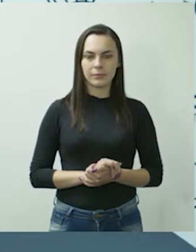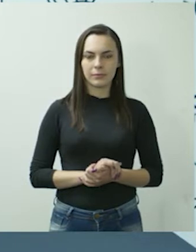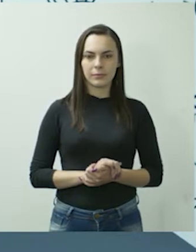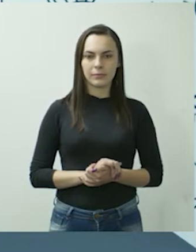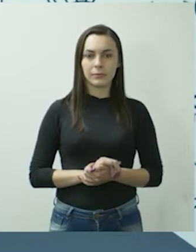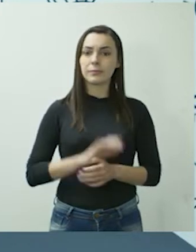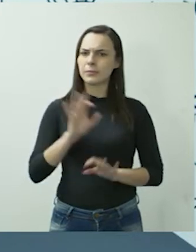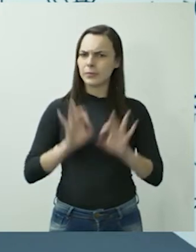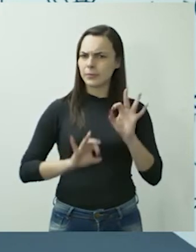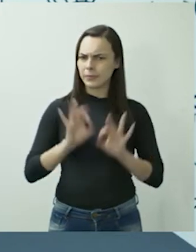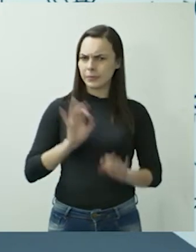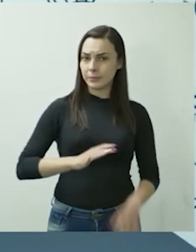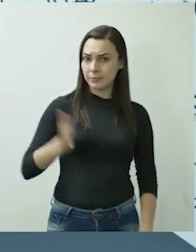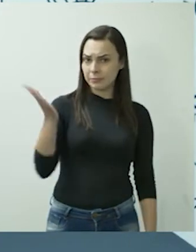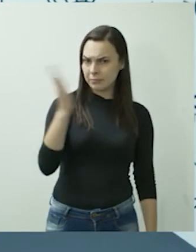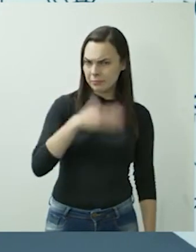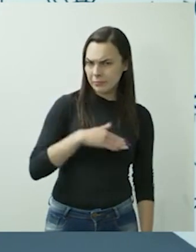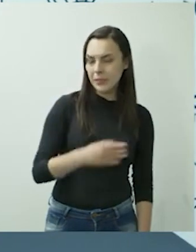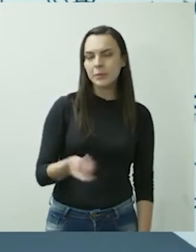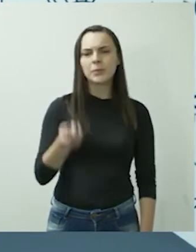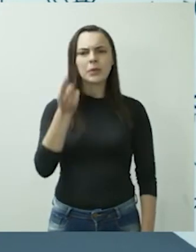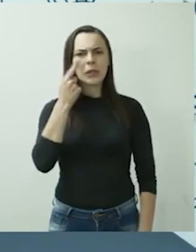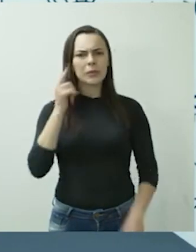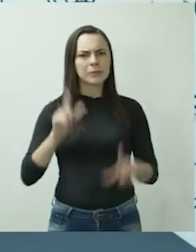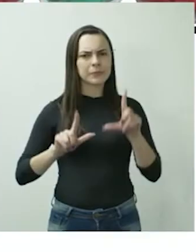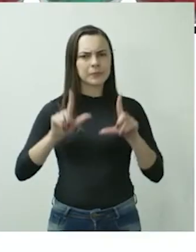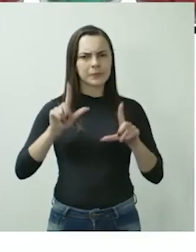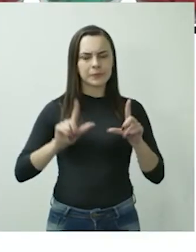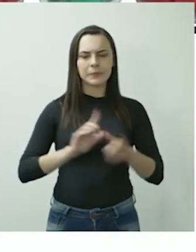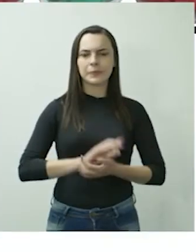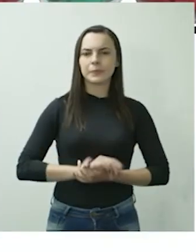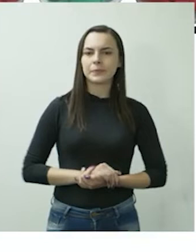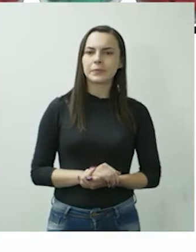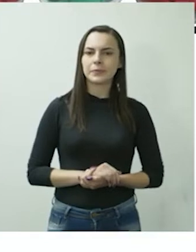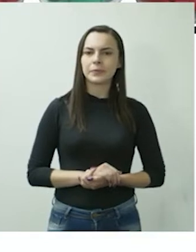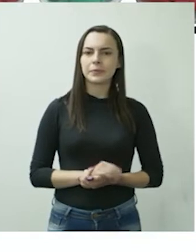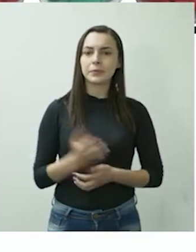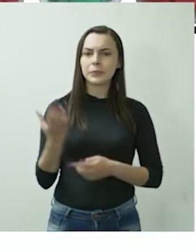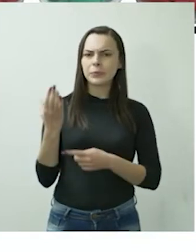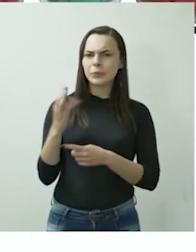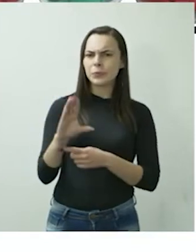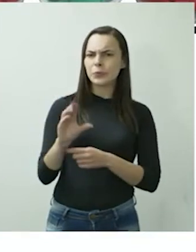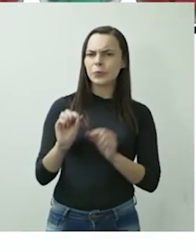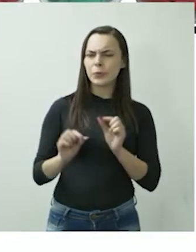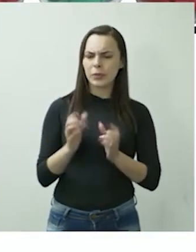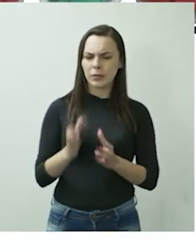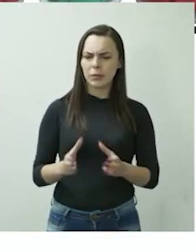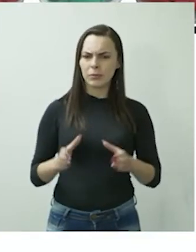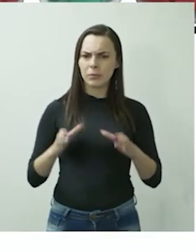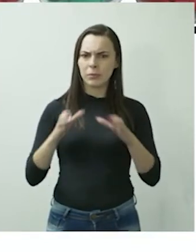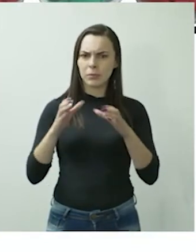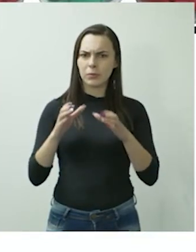Vamos organizar então os potes? Vejam na tela de vocês. Vamos colocar o pote